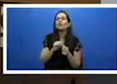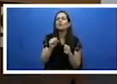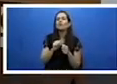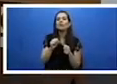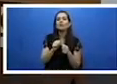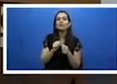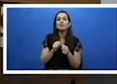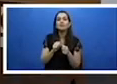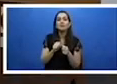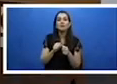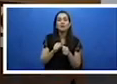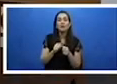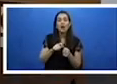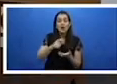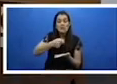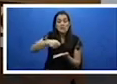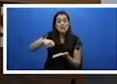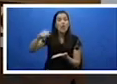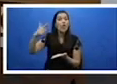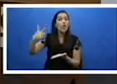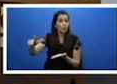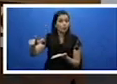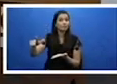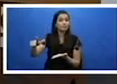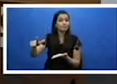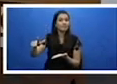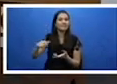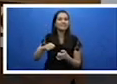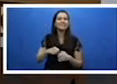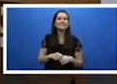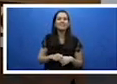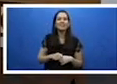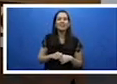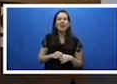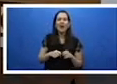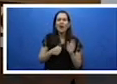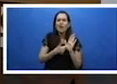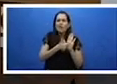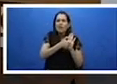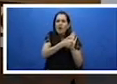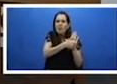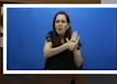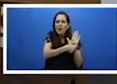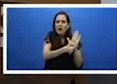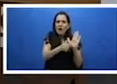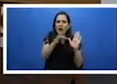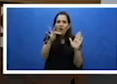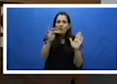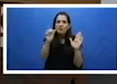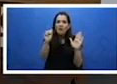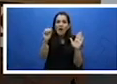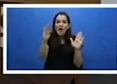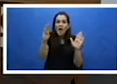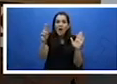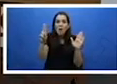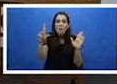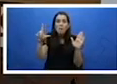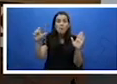uma reescrita da fábula. Vocês se lembram da fábula O Leão, o Burro e a